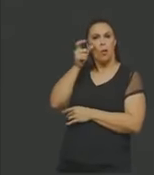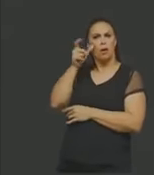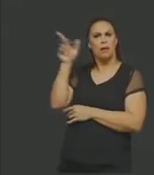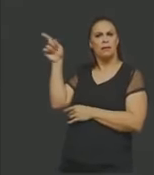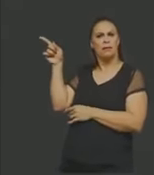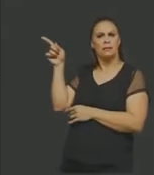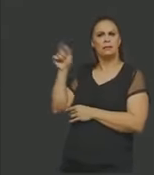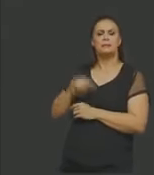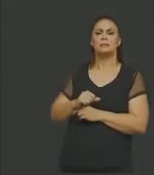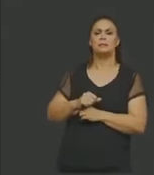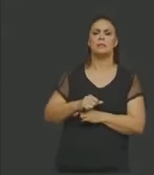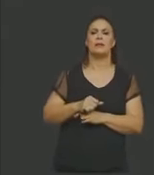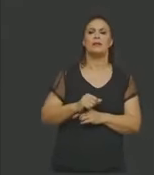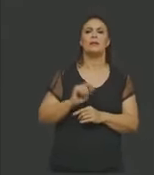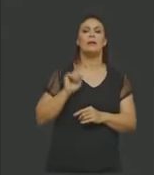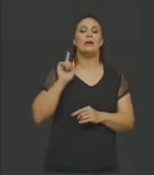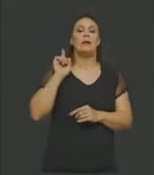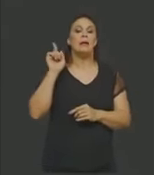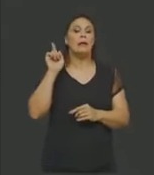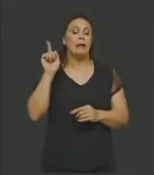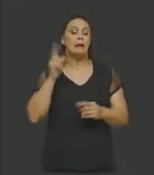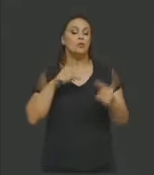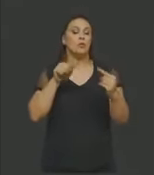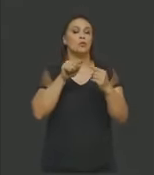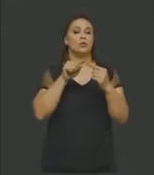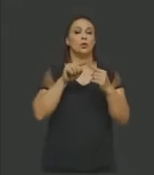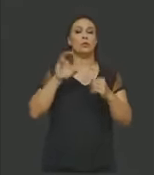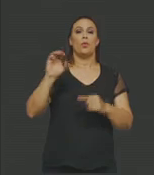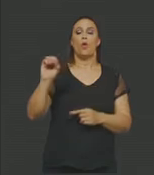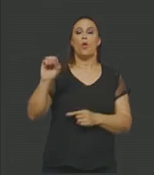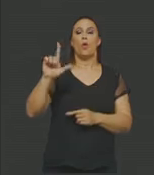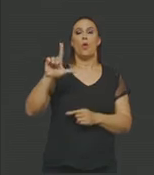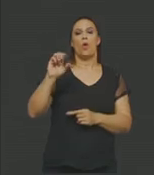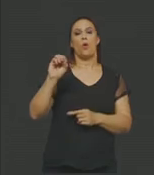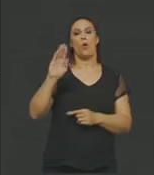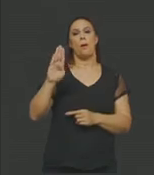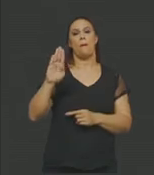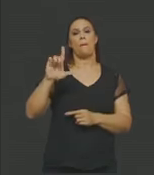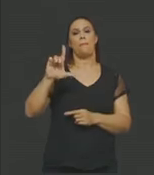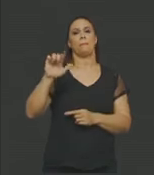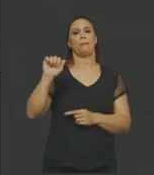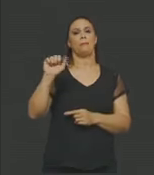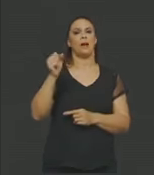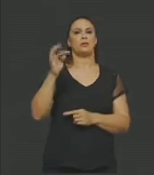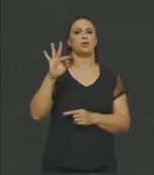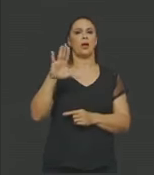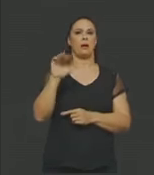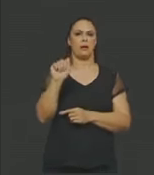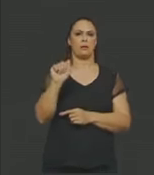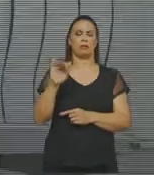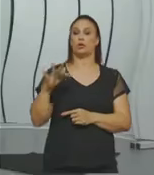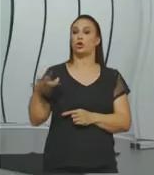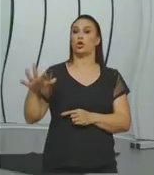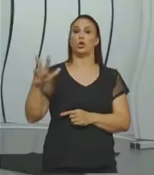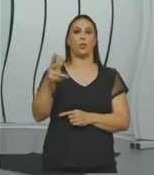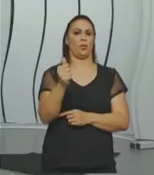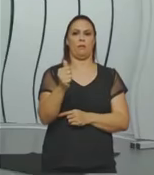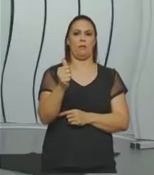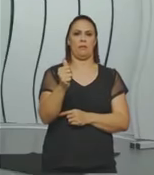uma segmentação, né, holoblástica total. Ó, olha a mórula como que é, dividiu